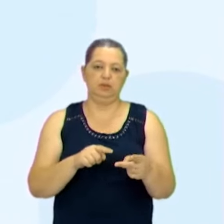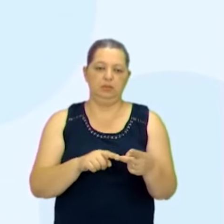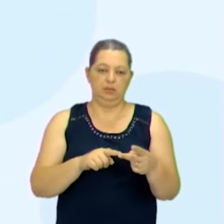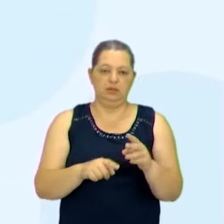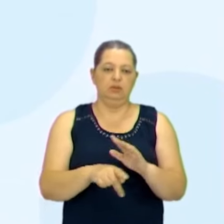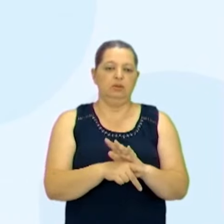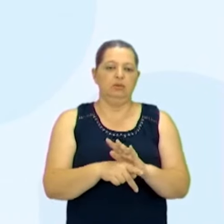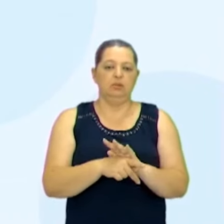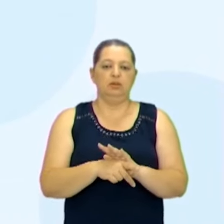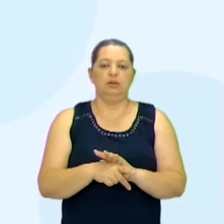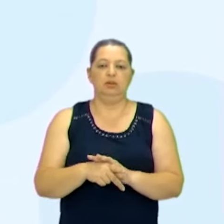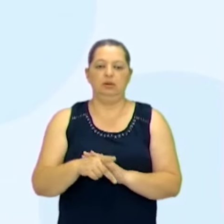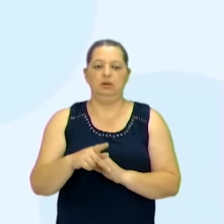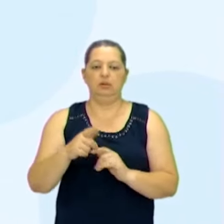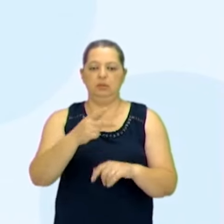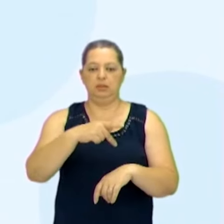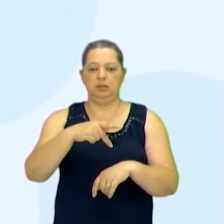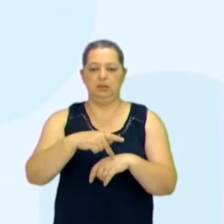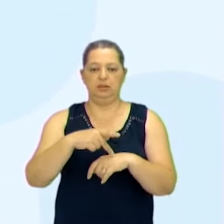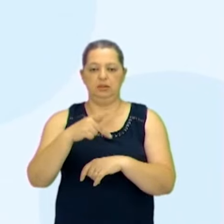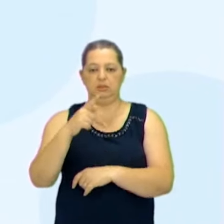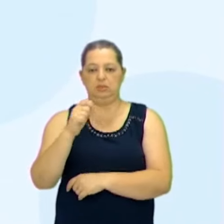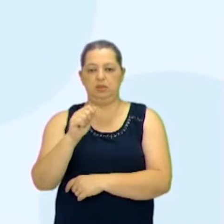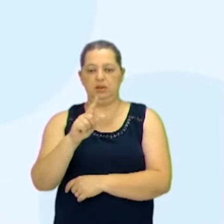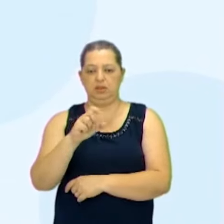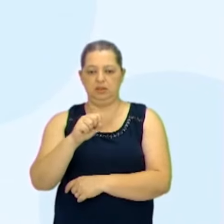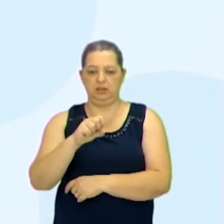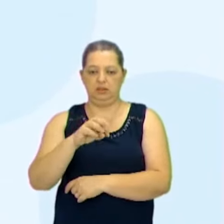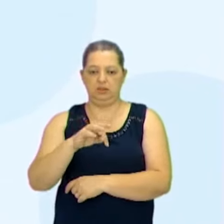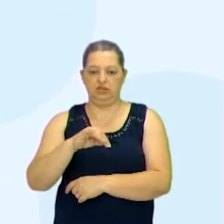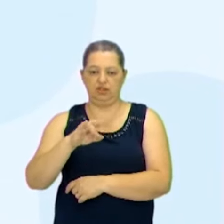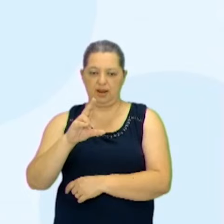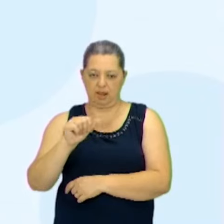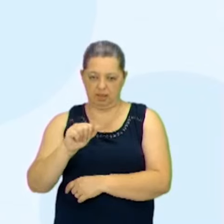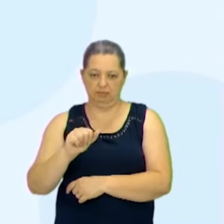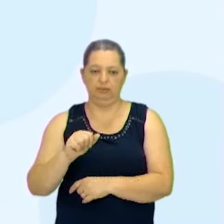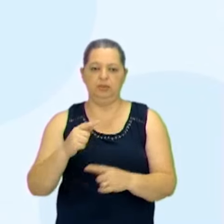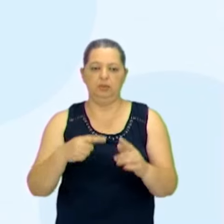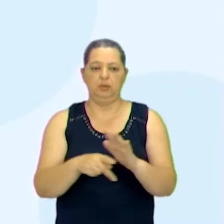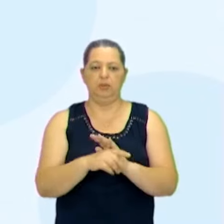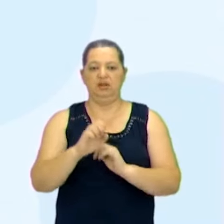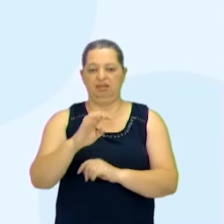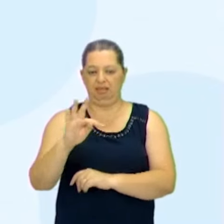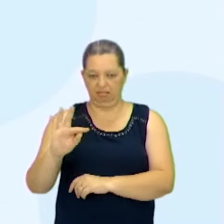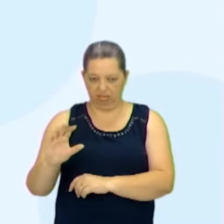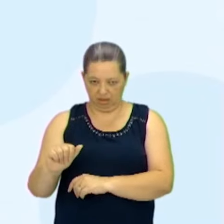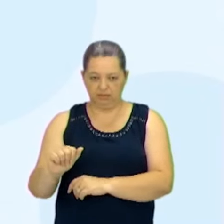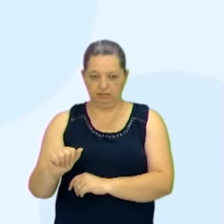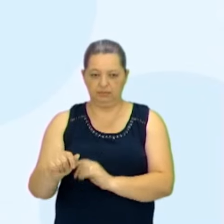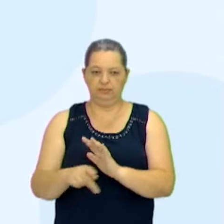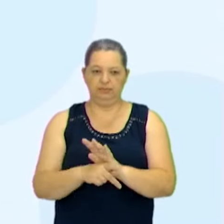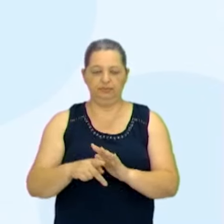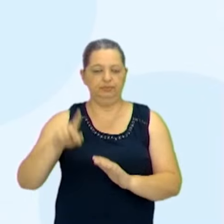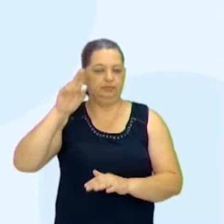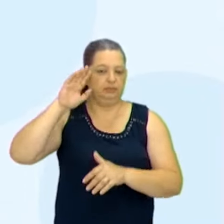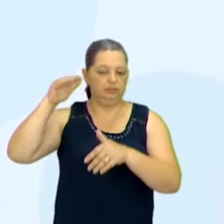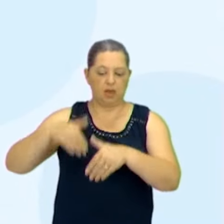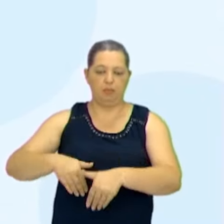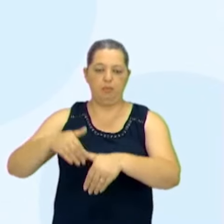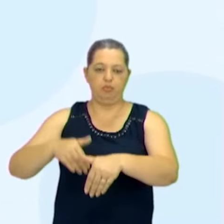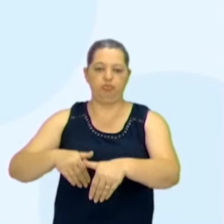Palestina, Pátria Basca e Liberdade, que é o ETA, Exército Republicano Irlandês, que é o